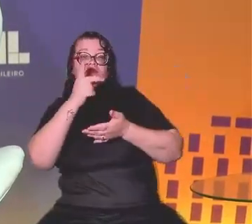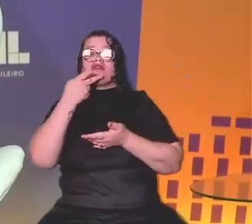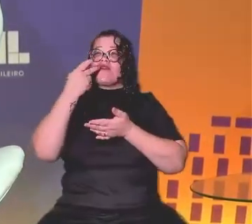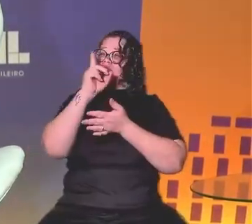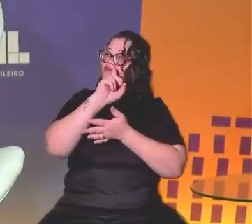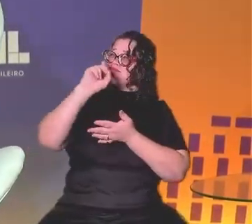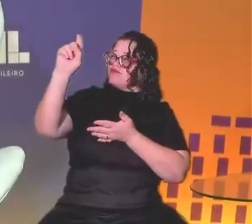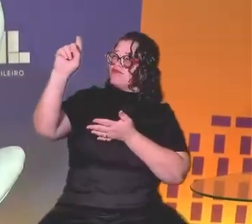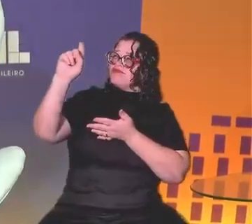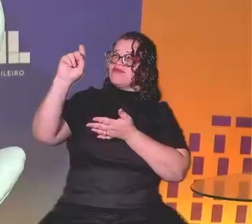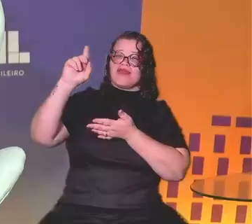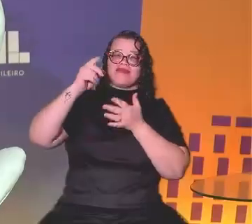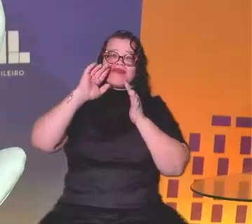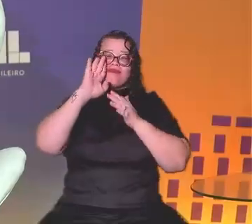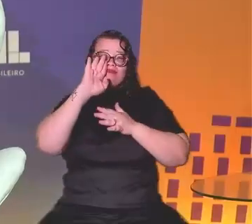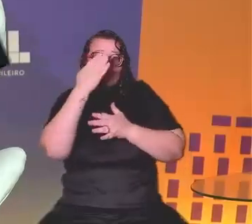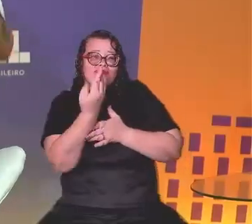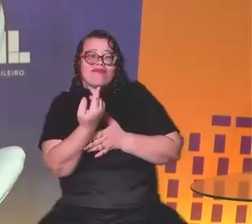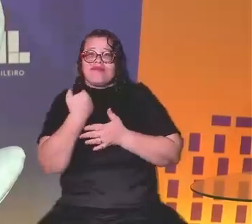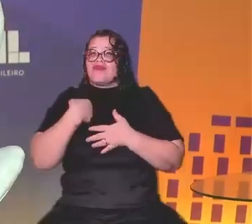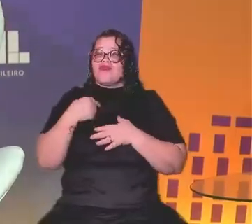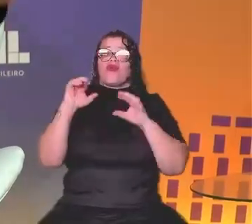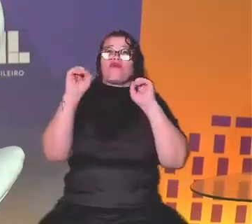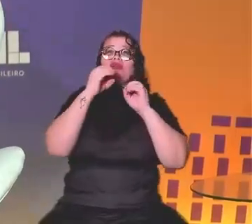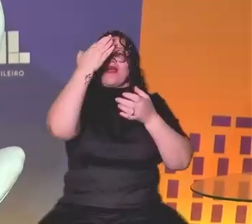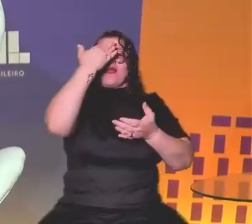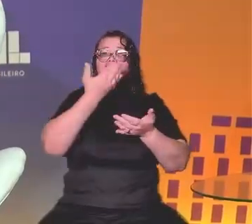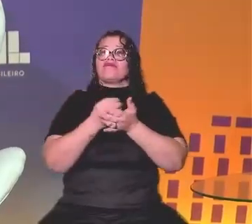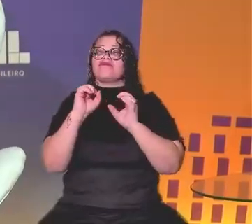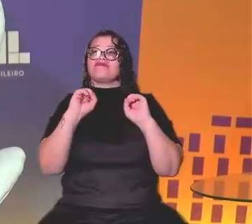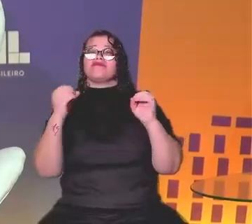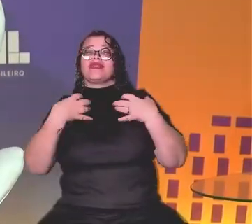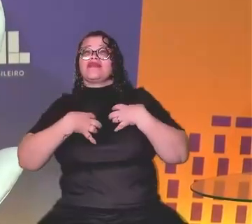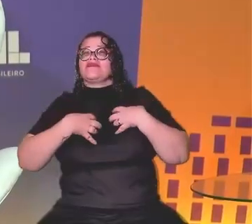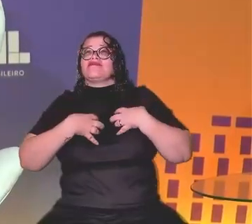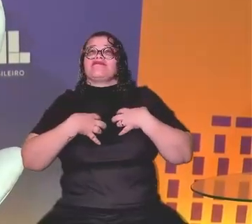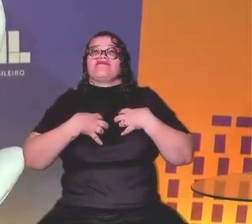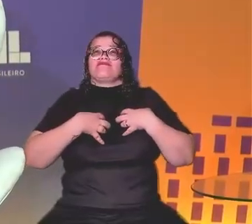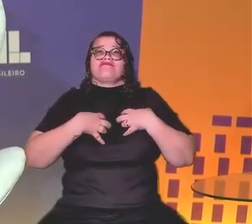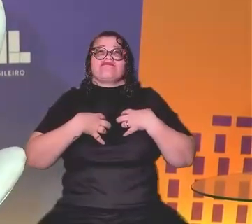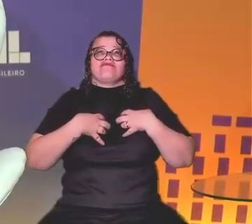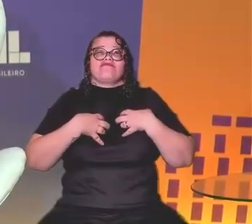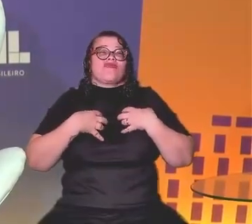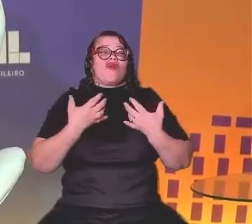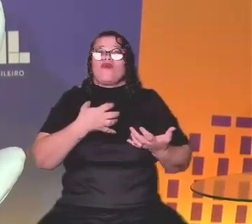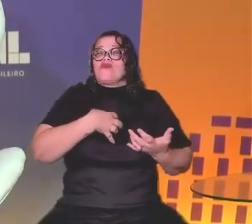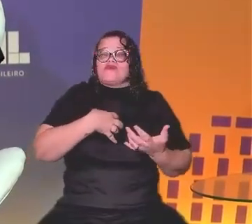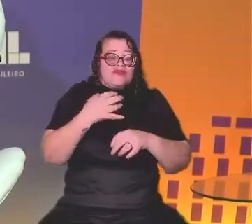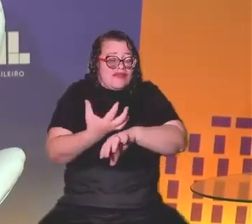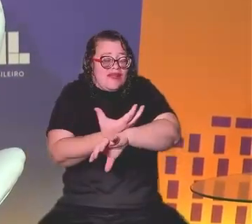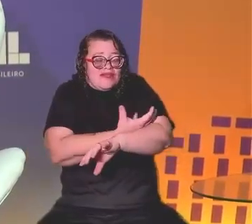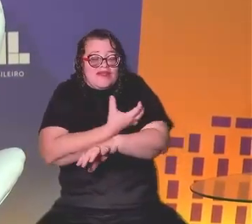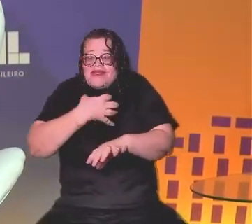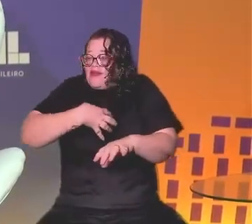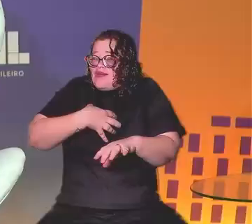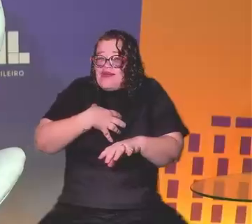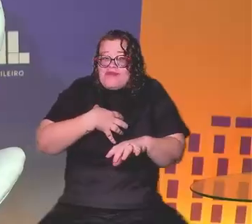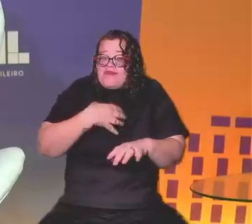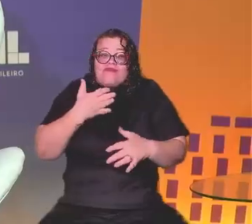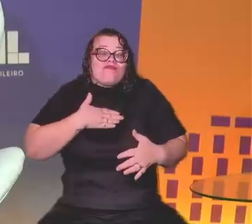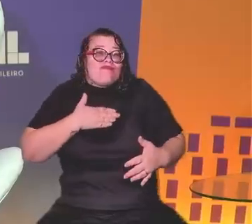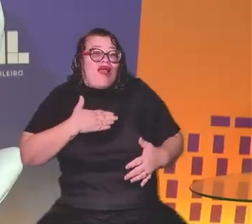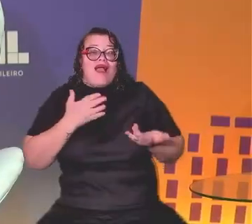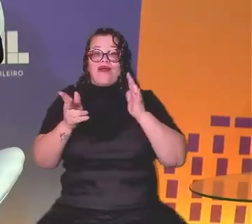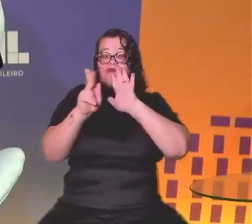sou hipócrita. Se eu questiono, eu sou ateu. Você quer rotular o que eu sinto, porém o que eu sinto é meu. Se eu pensar na gente é